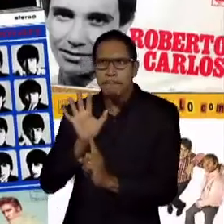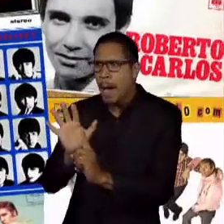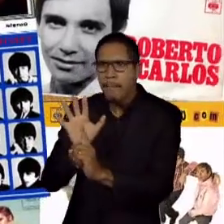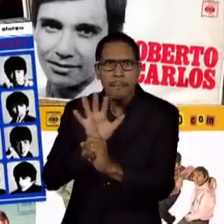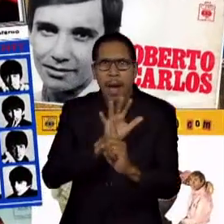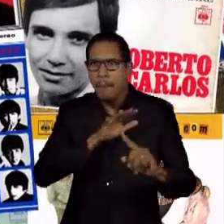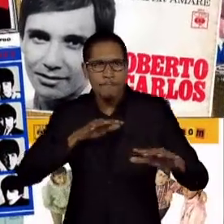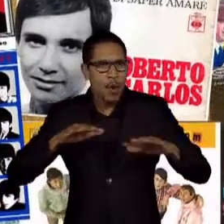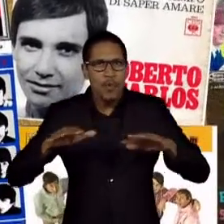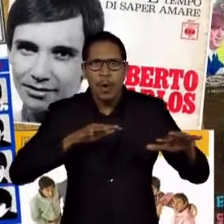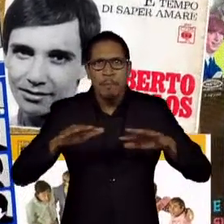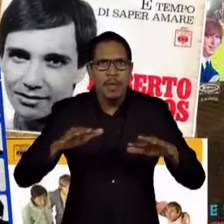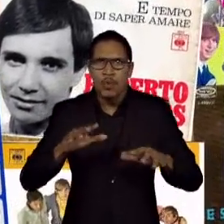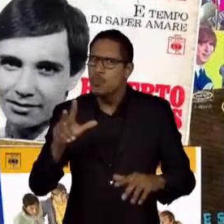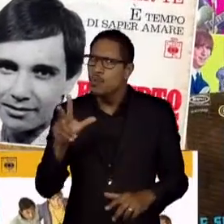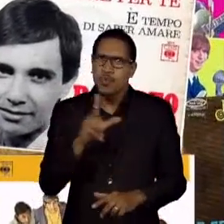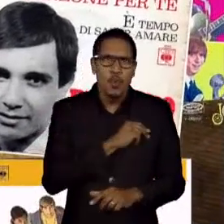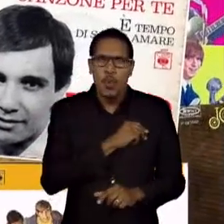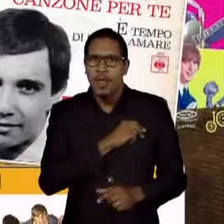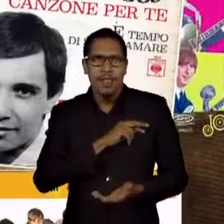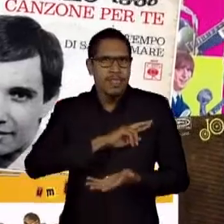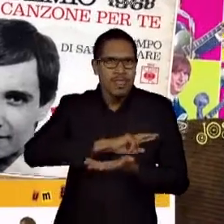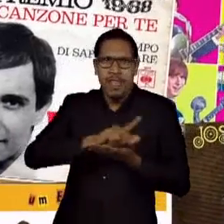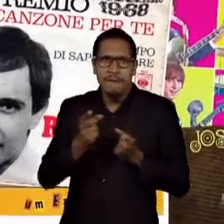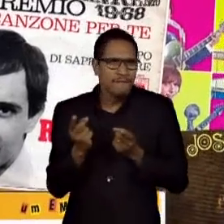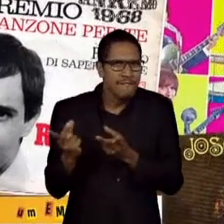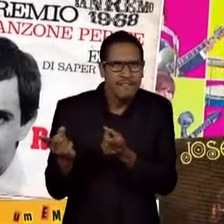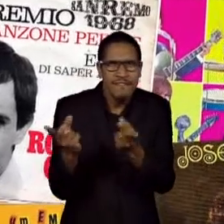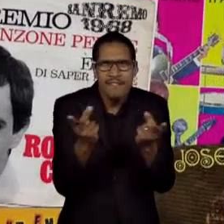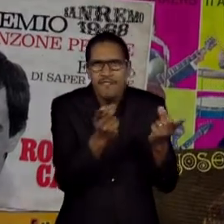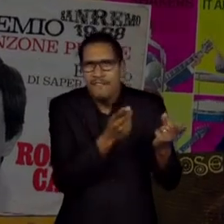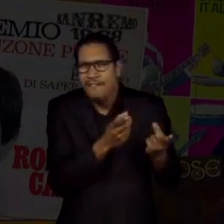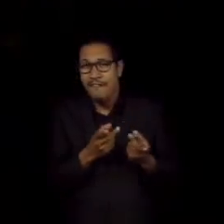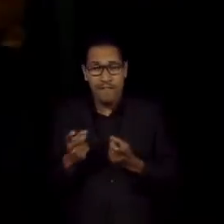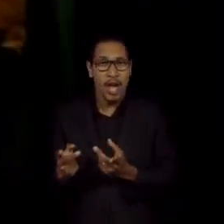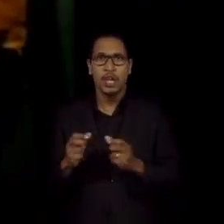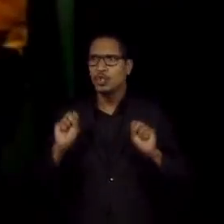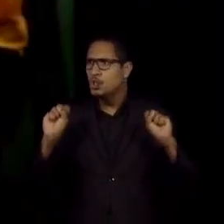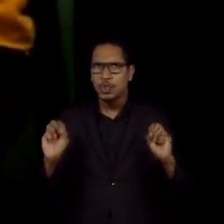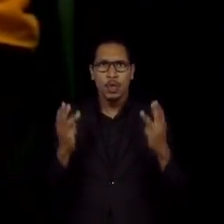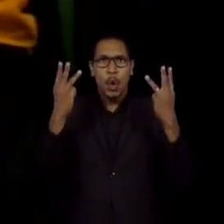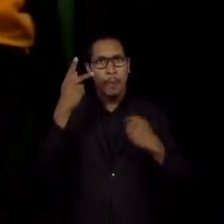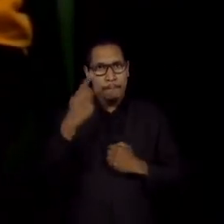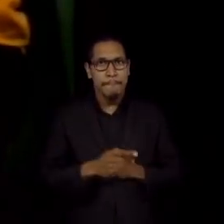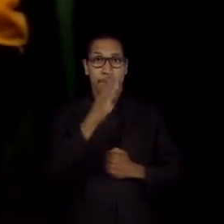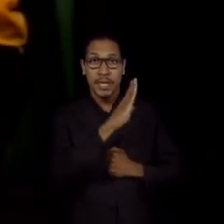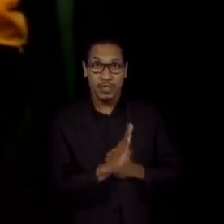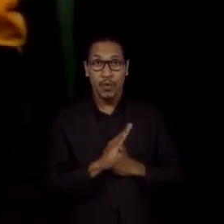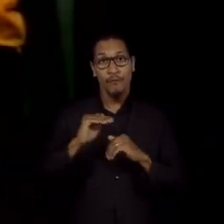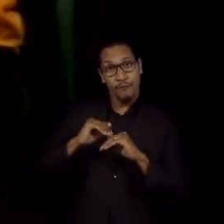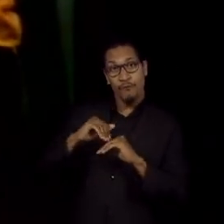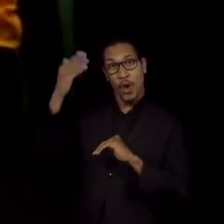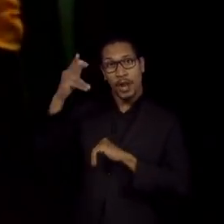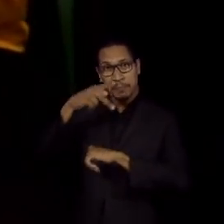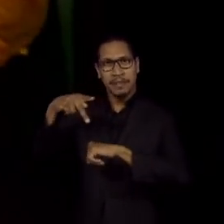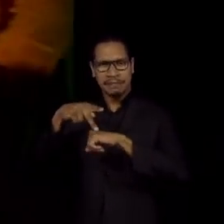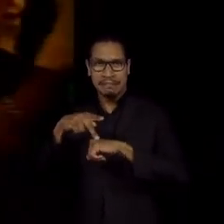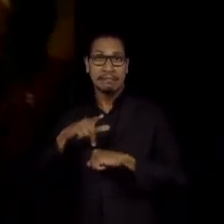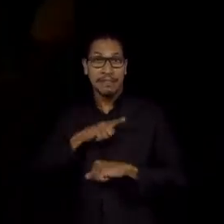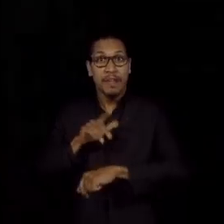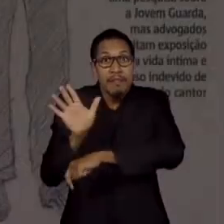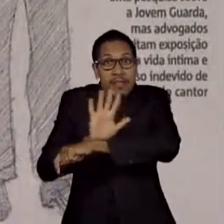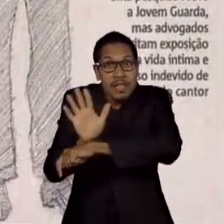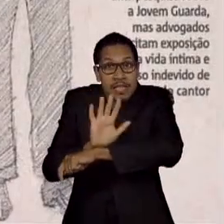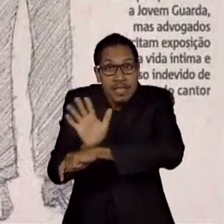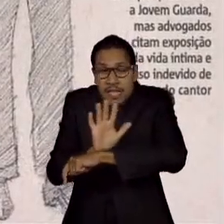movimento que vendeu milhões de discos, shows por todo o Brasil e exterior, filmes de sucesso e um enorme incremento